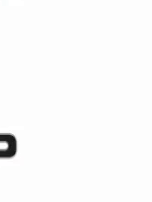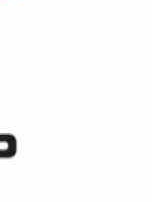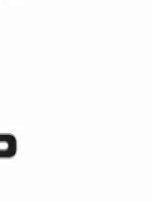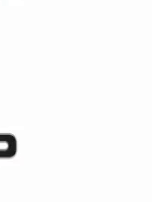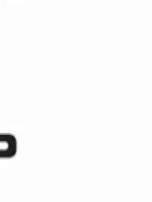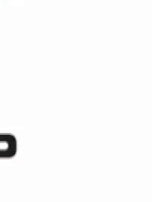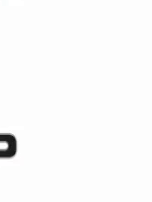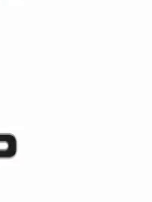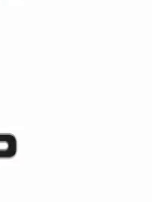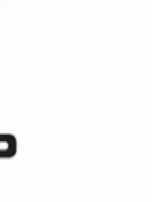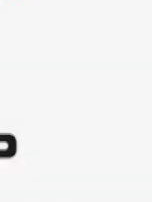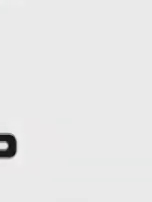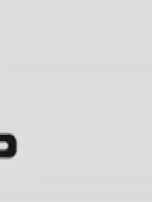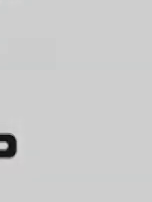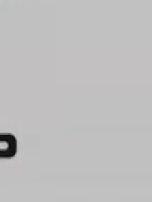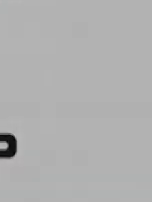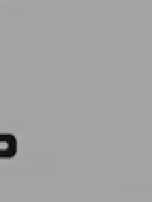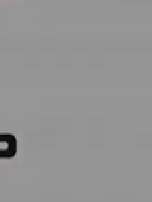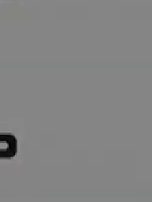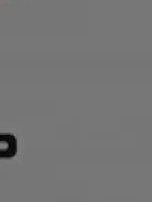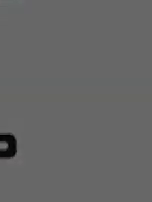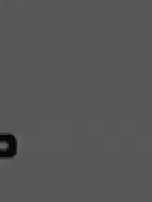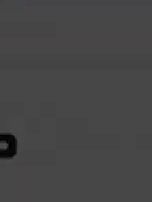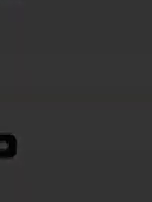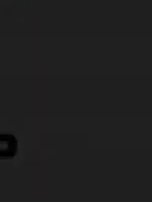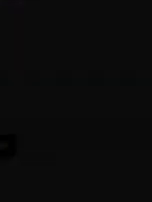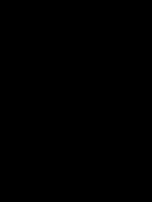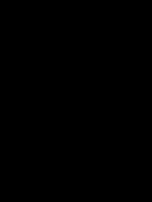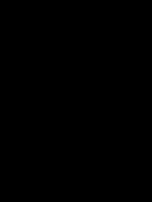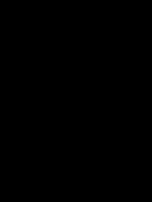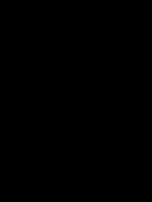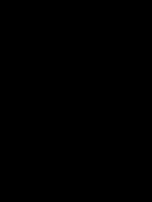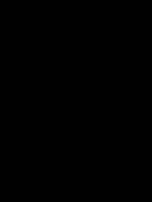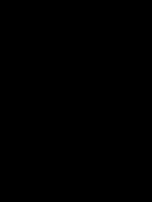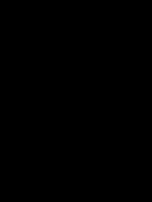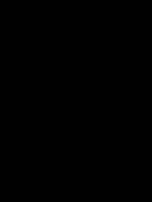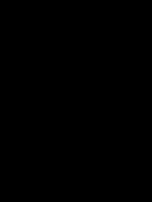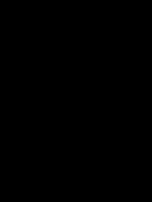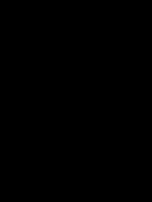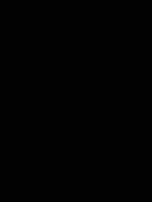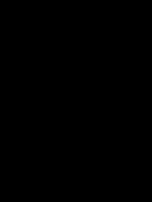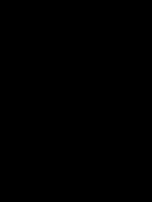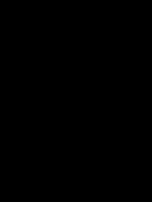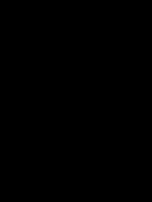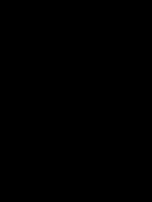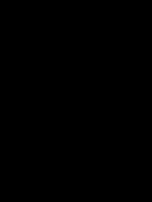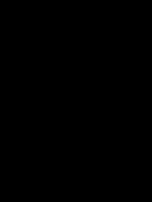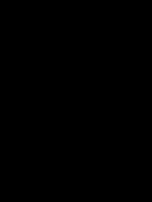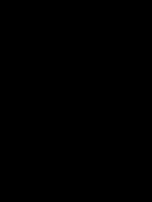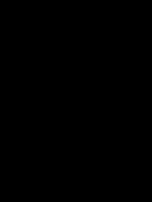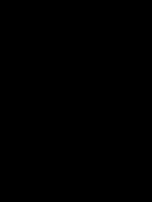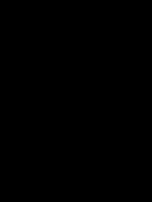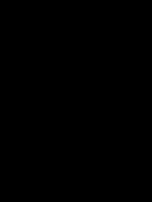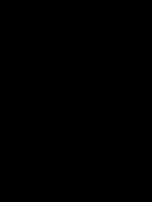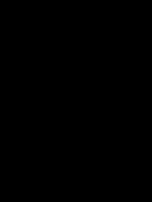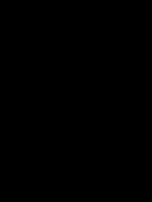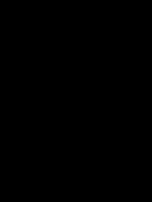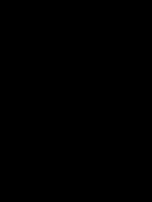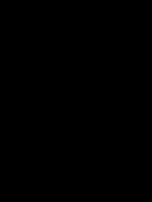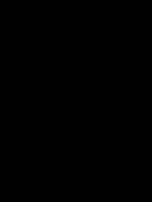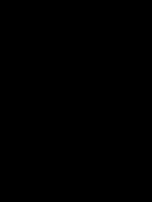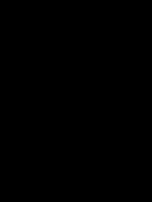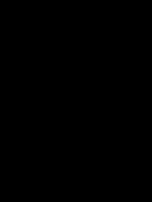sabe, no do E quem sabe,